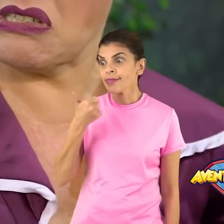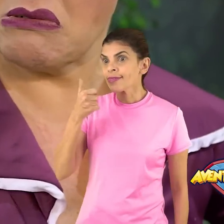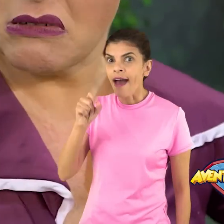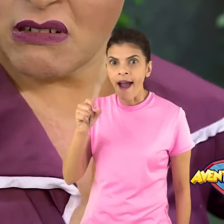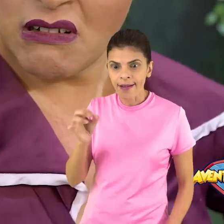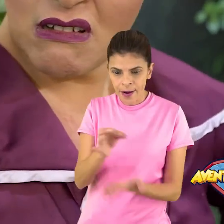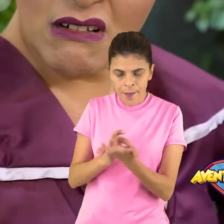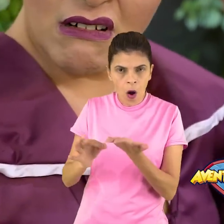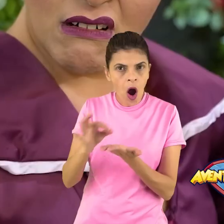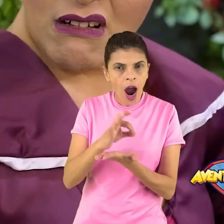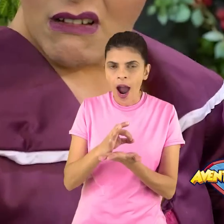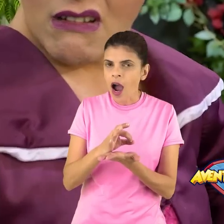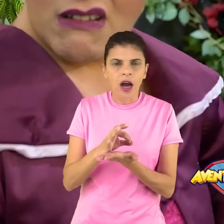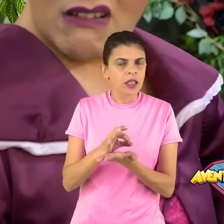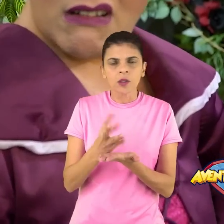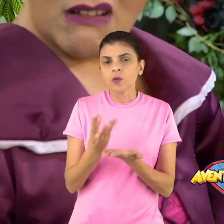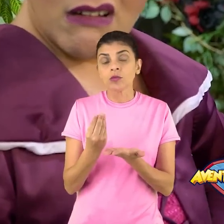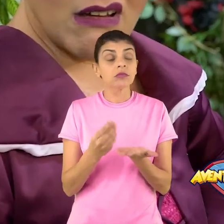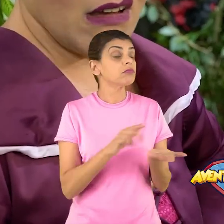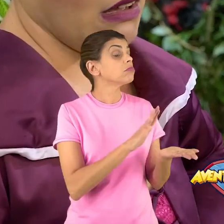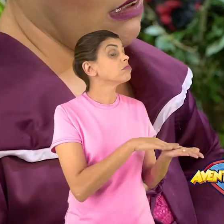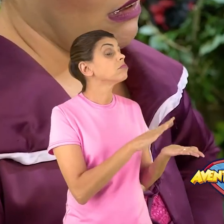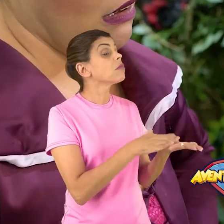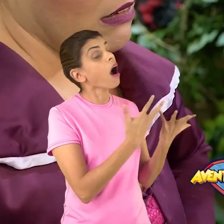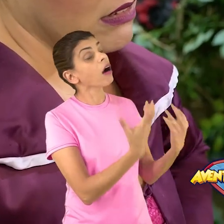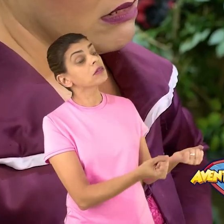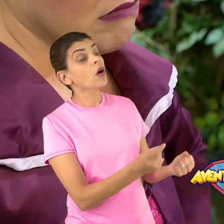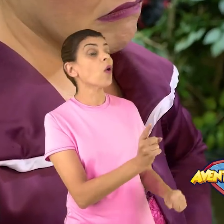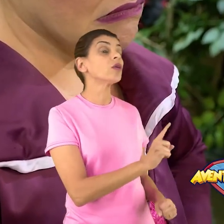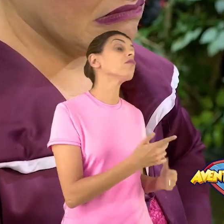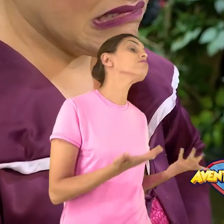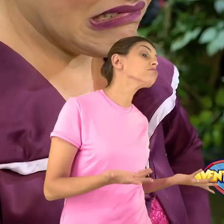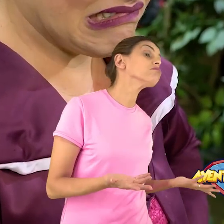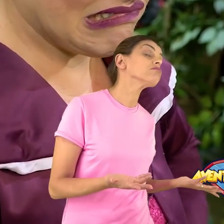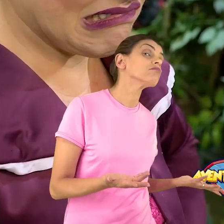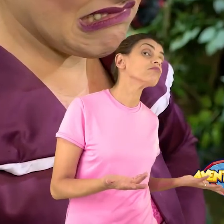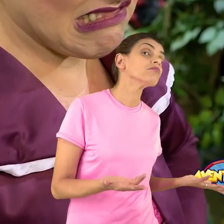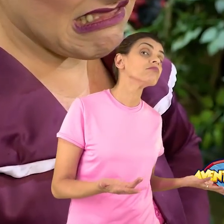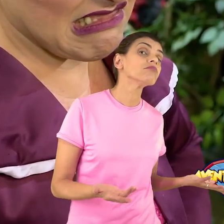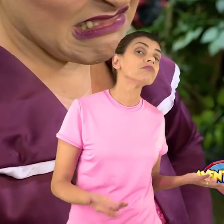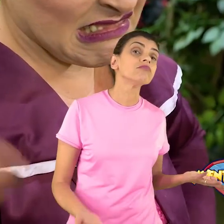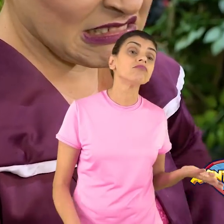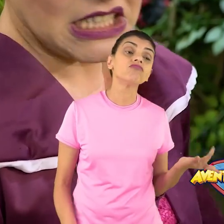Tudo isso? É pegar ou largar, Repolhão?